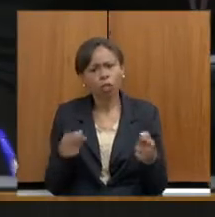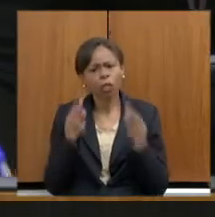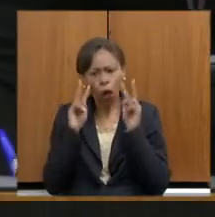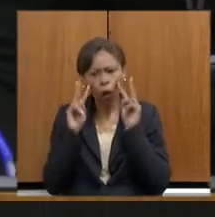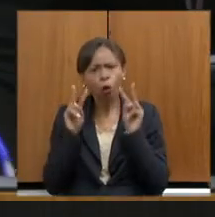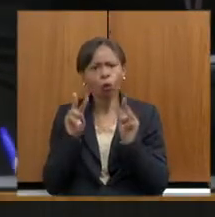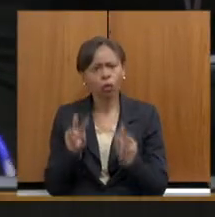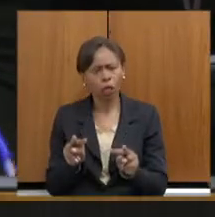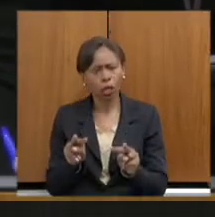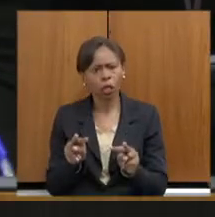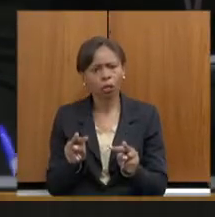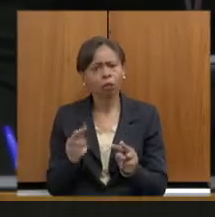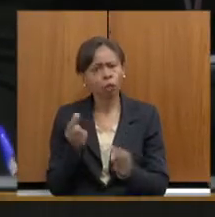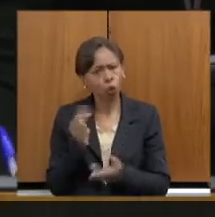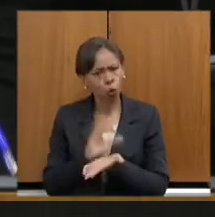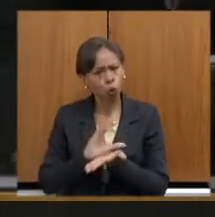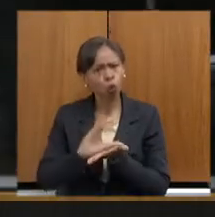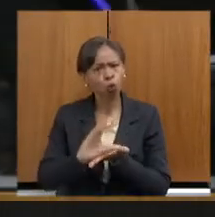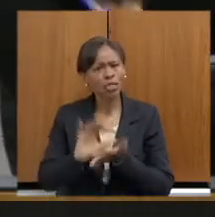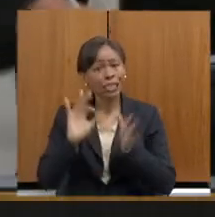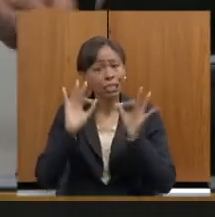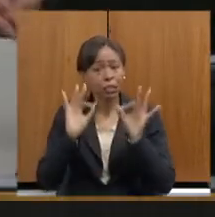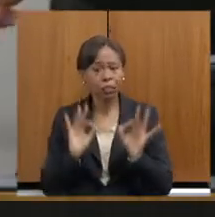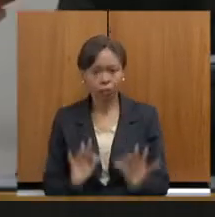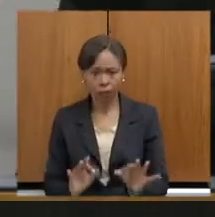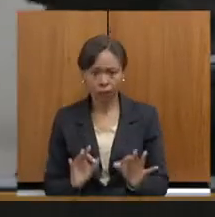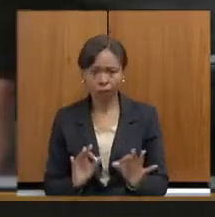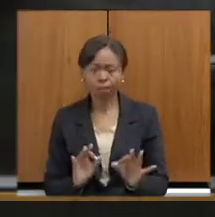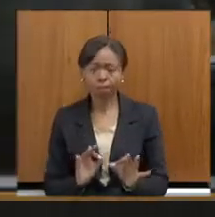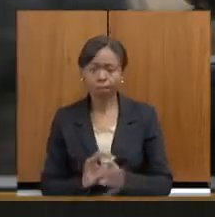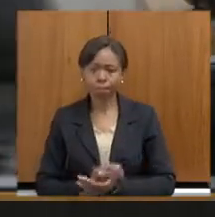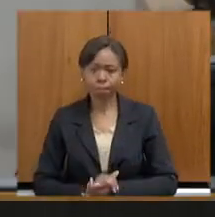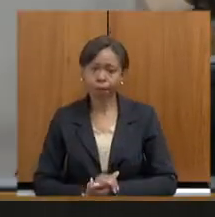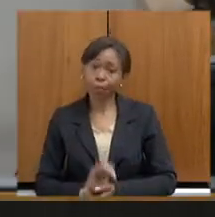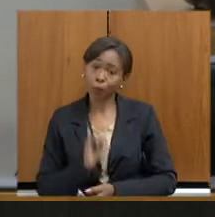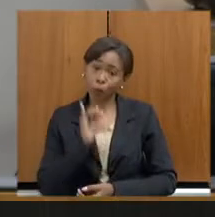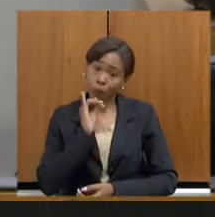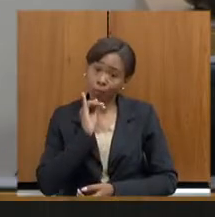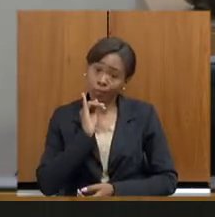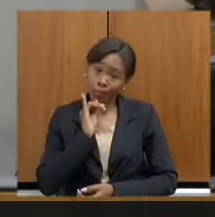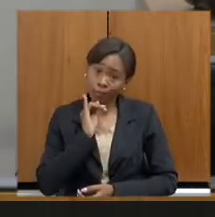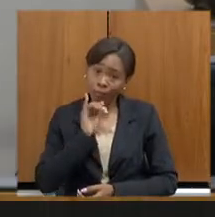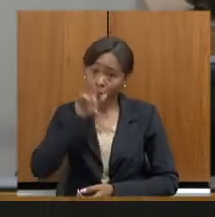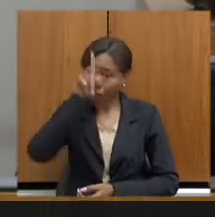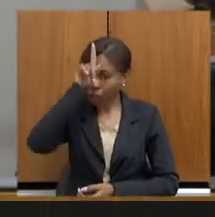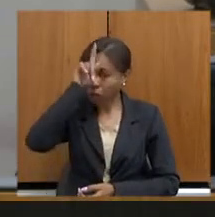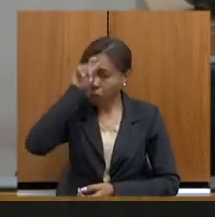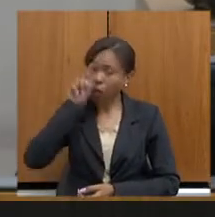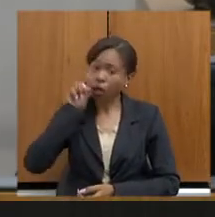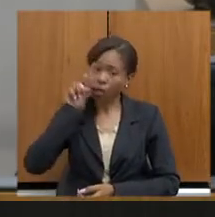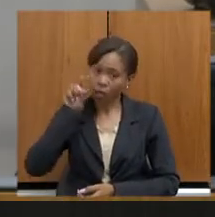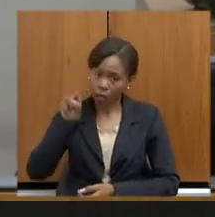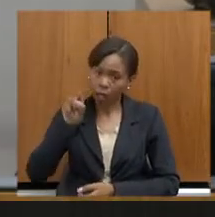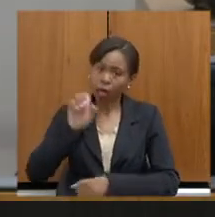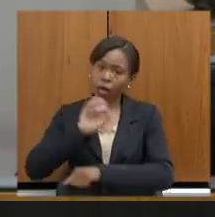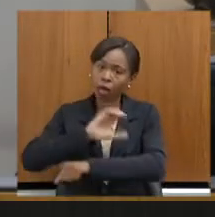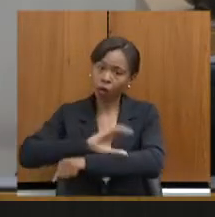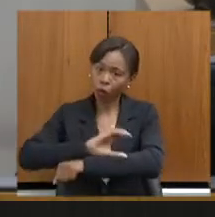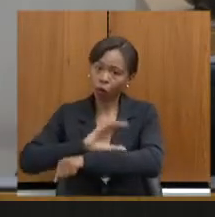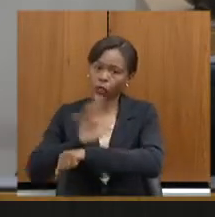levado lá na ponta do sistema né e tomando como exemplo a questão do hospital otorrino em e